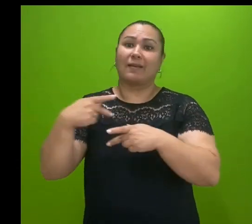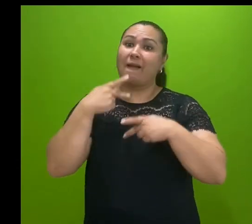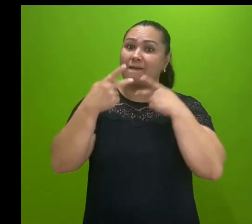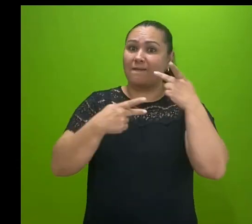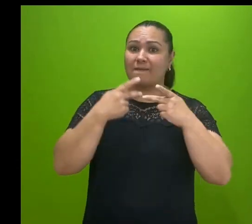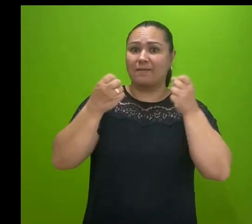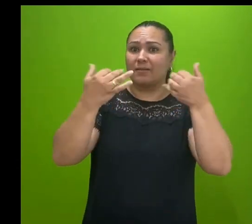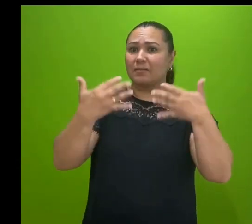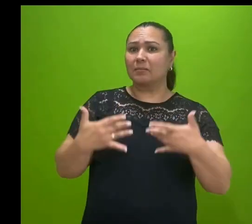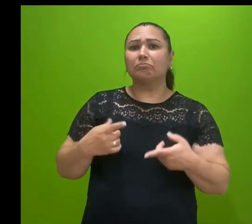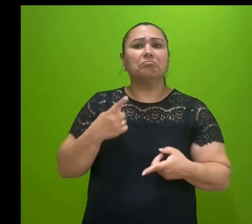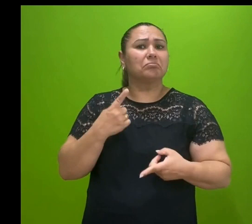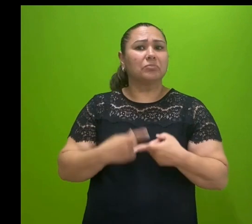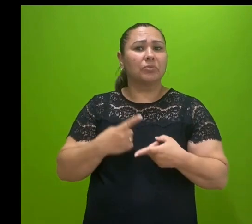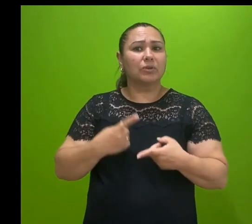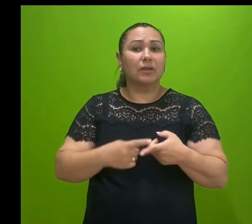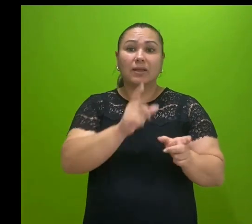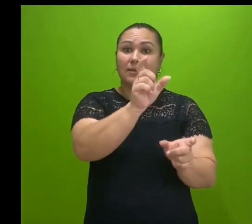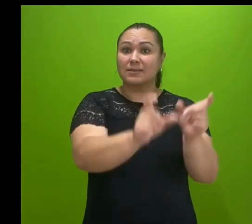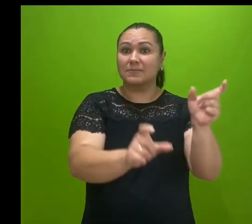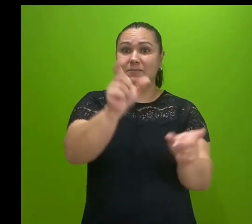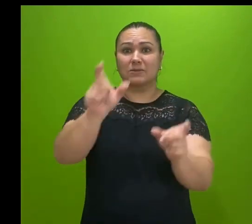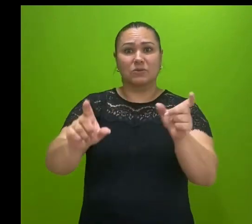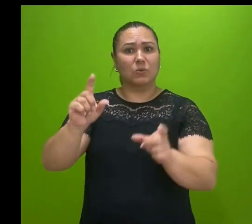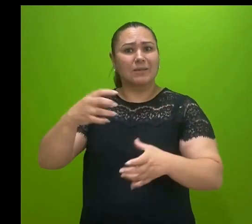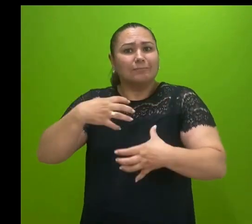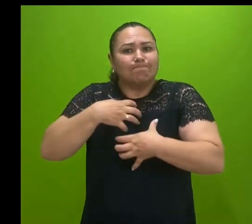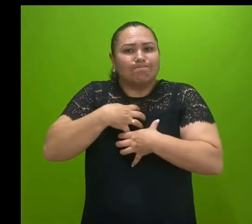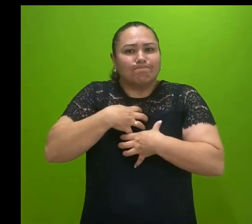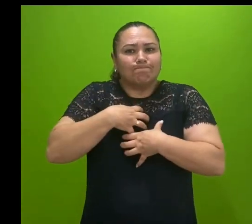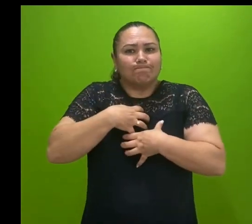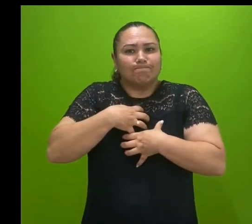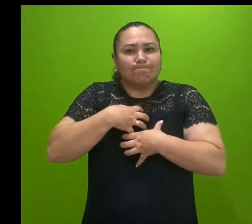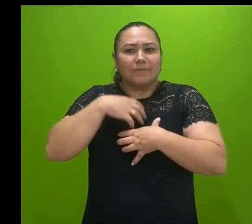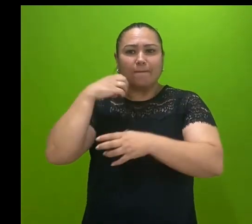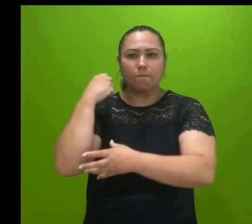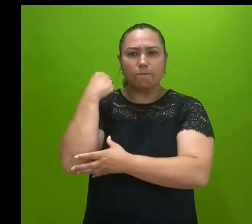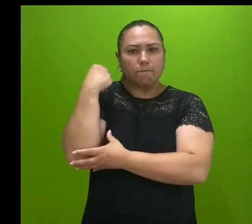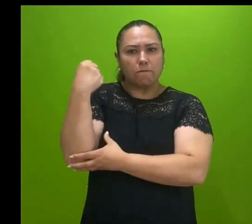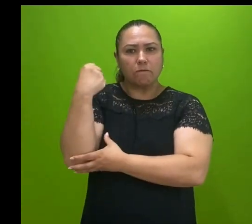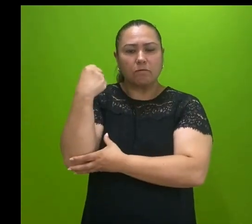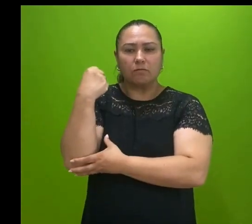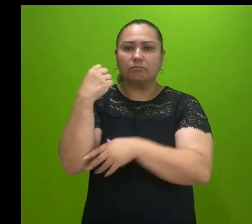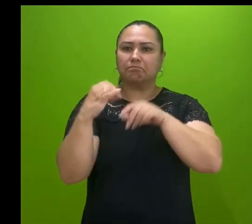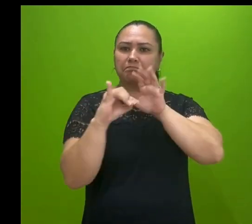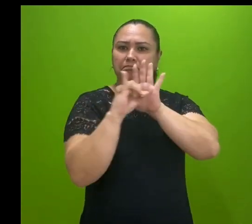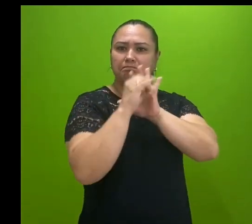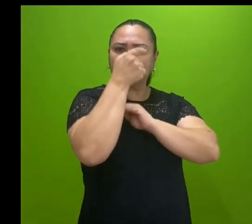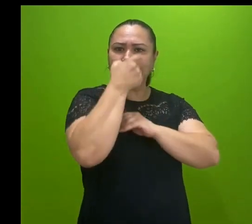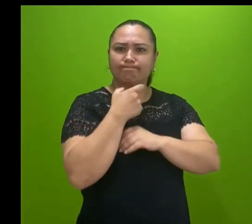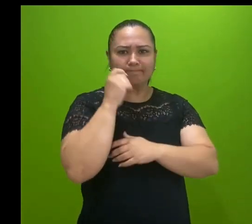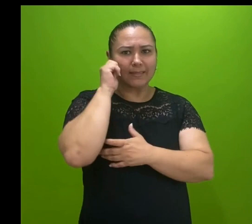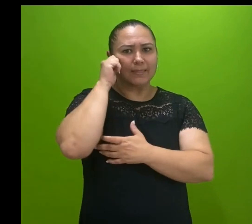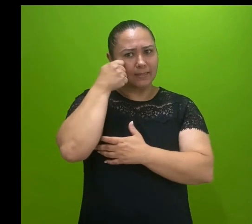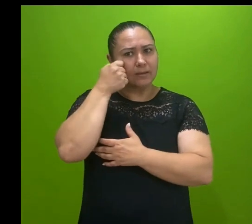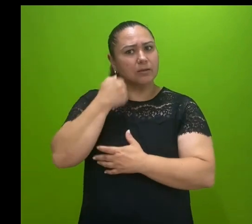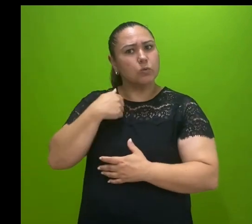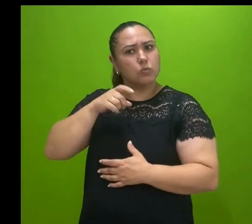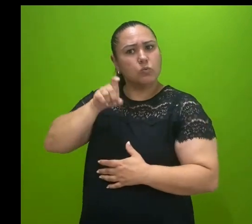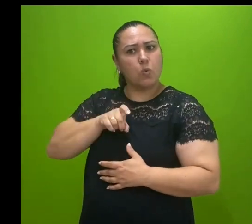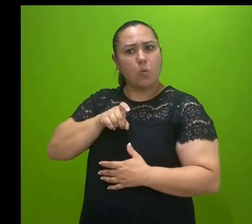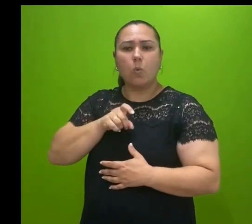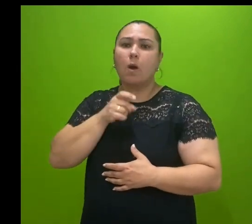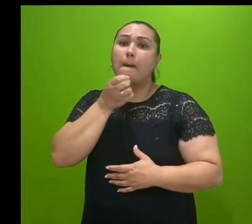tá, que nós somos convidados a falar, para que as pessoas se sintam fortalecidas, se identificando como